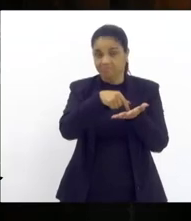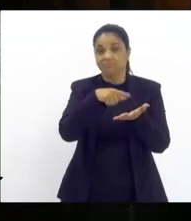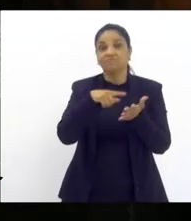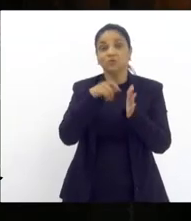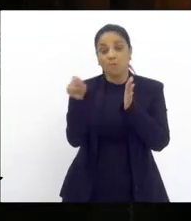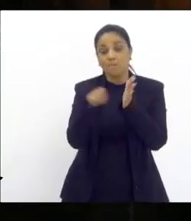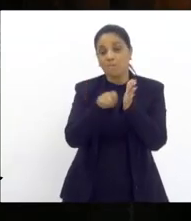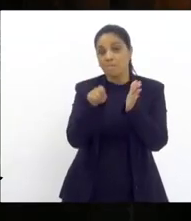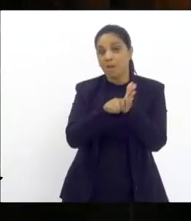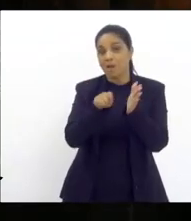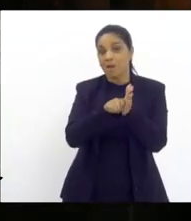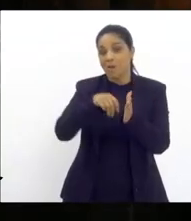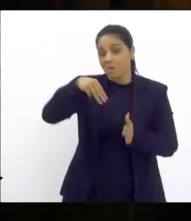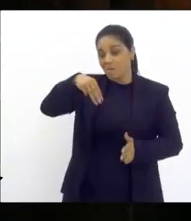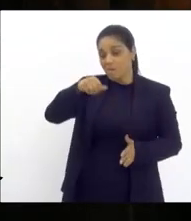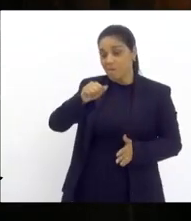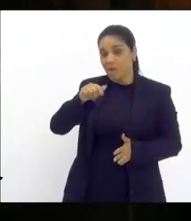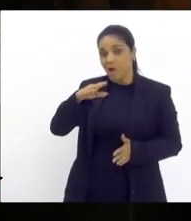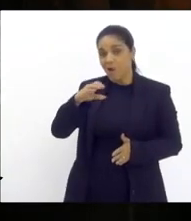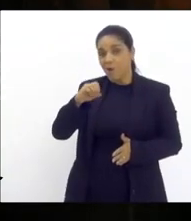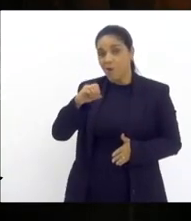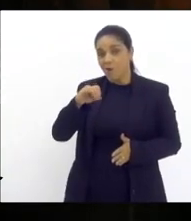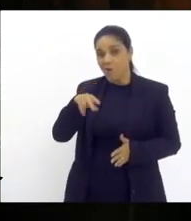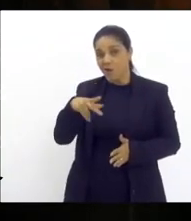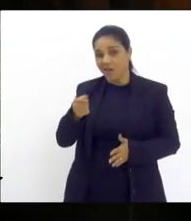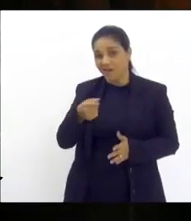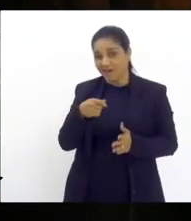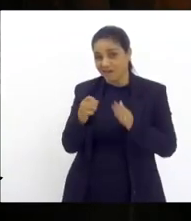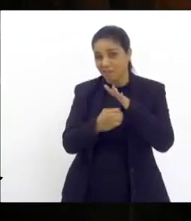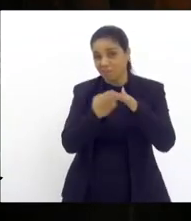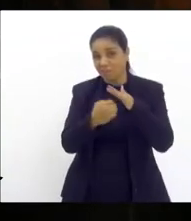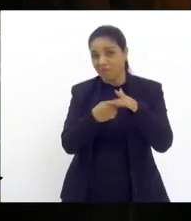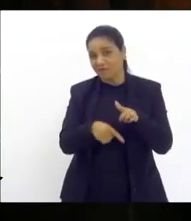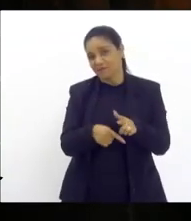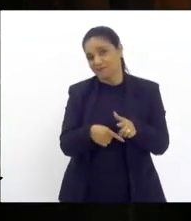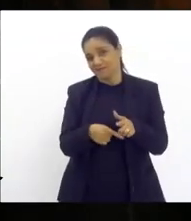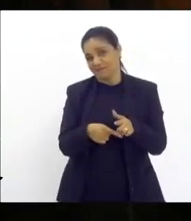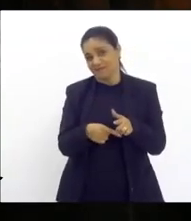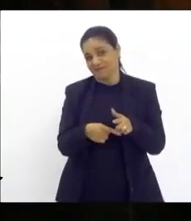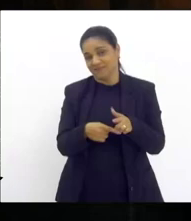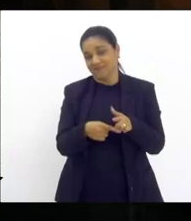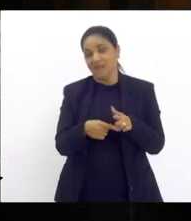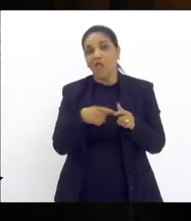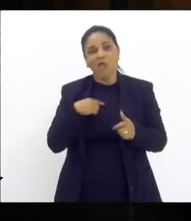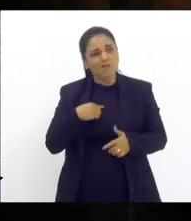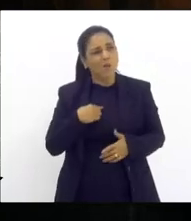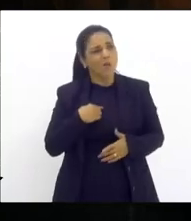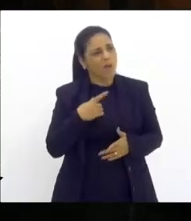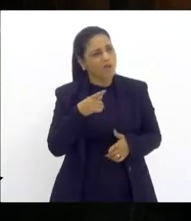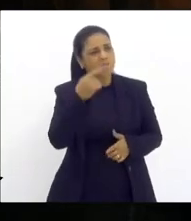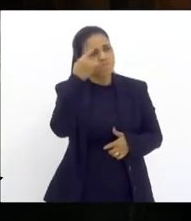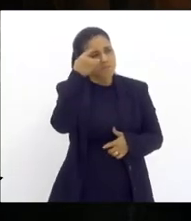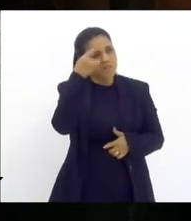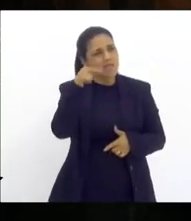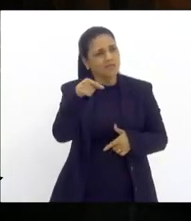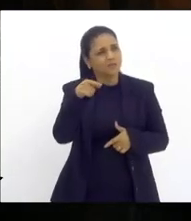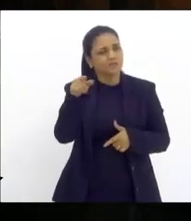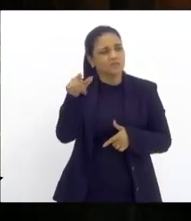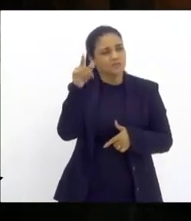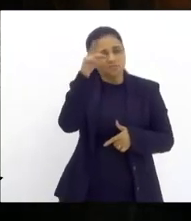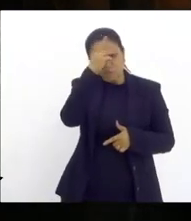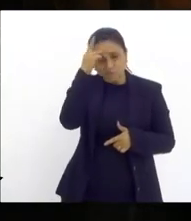maconha mas o Curioso é que enquanto as pessoas estavam agonizando e morrendo nos